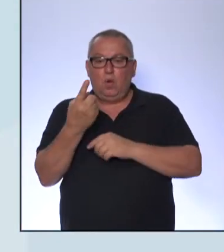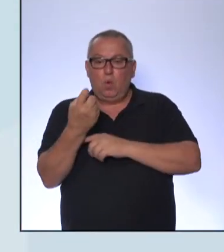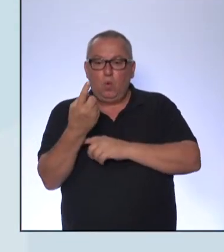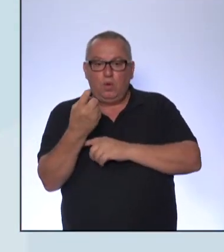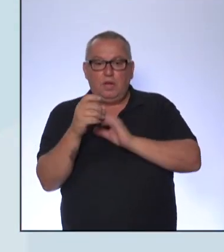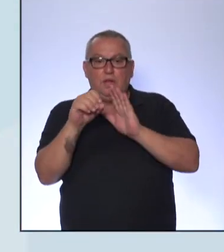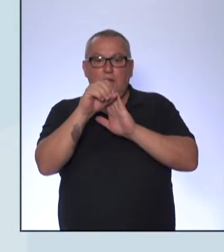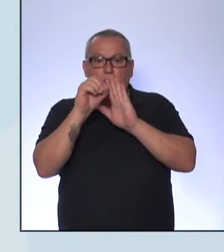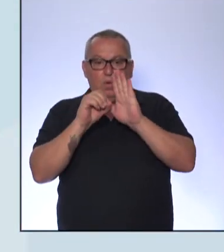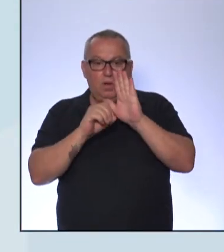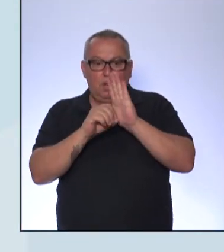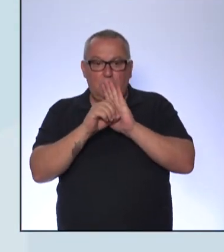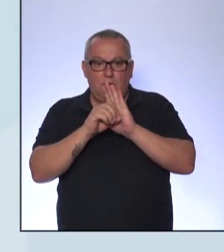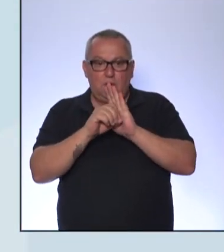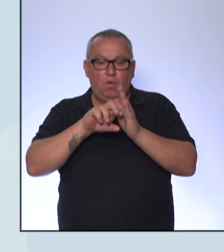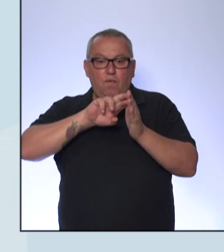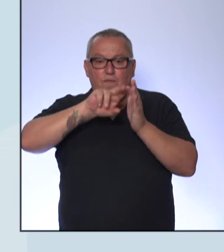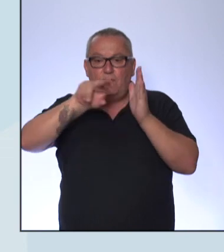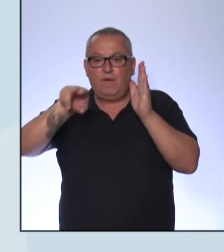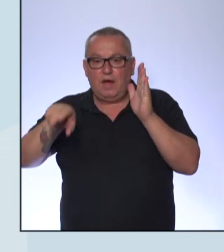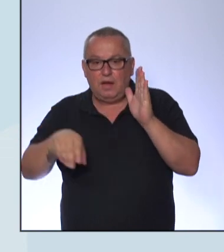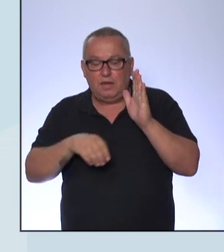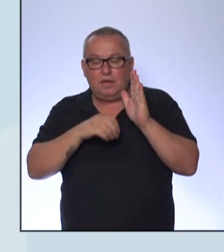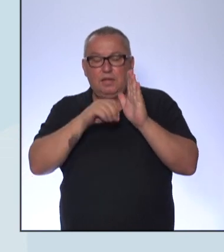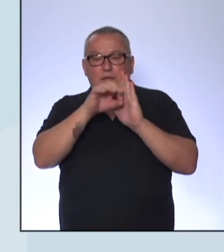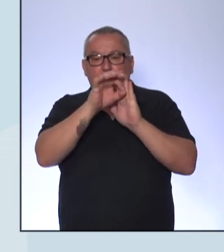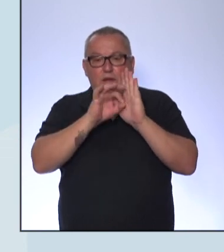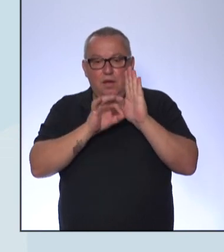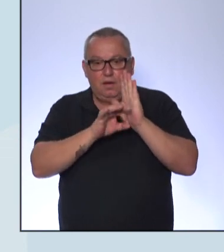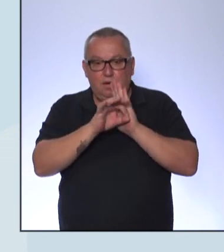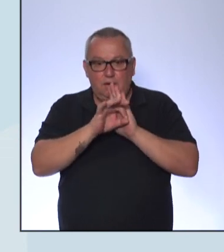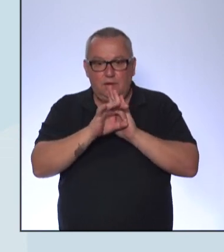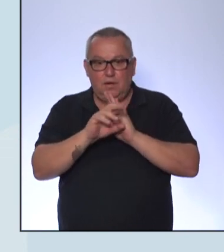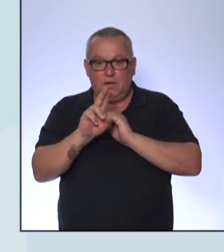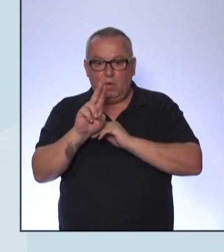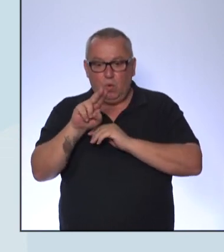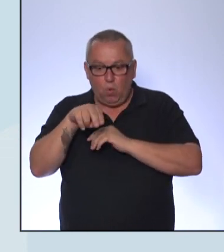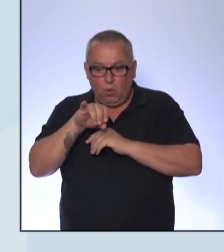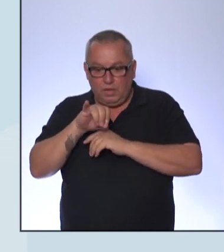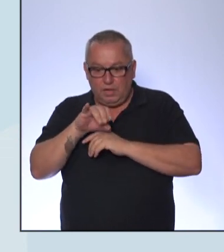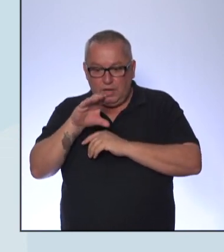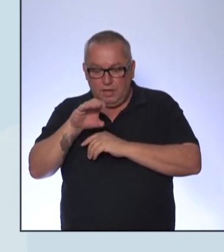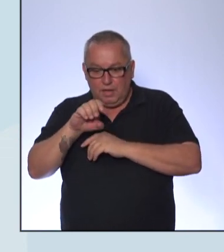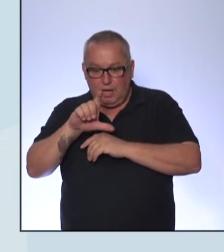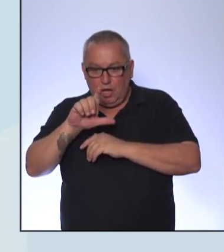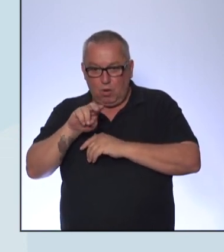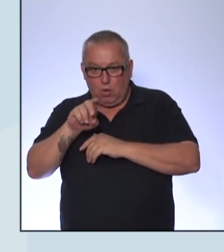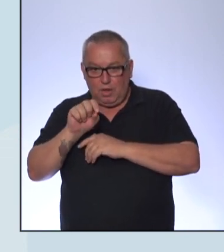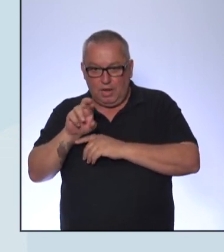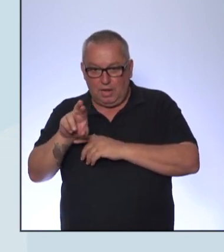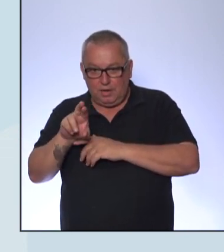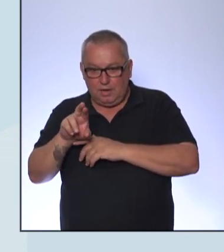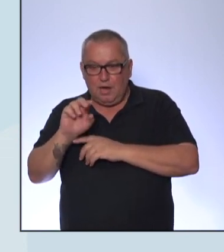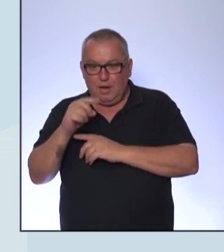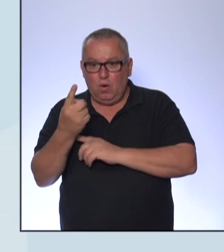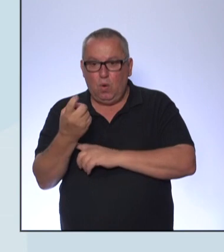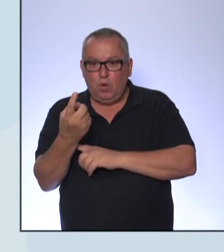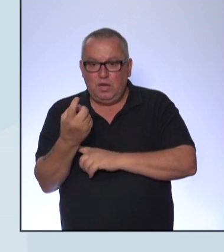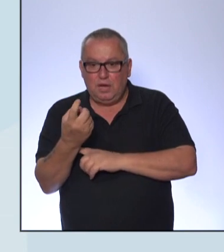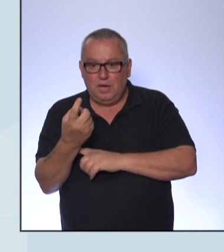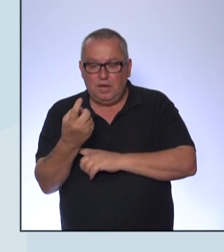ou pluricelulares. Pessoal, pluricelulares, em alguns materiais, vocês podem encontrar